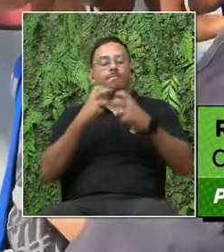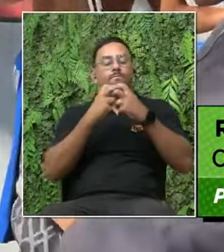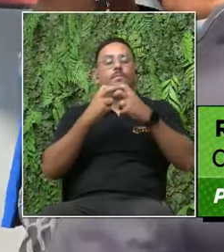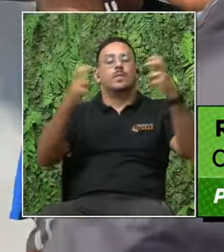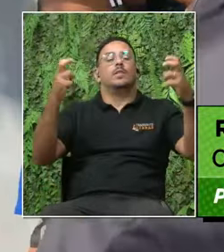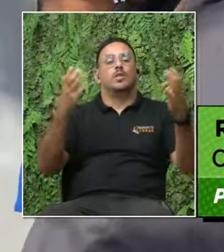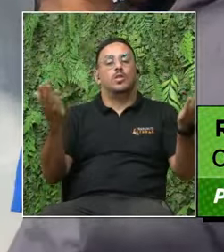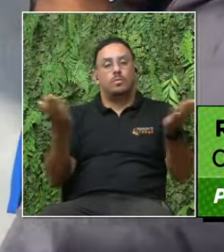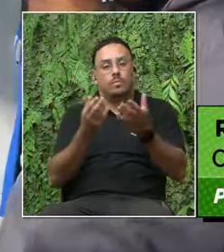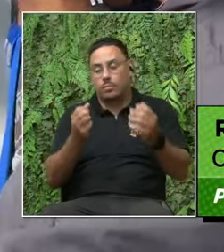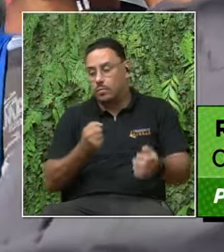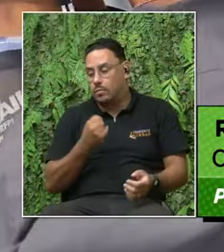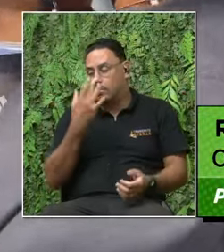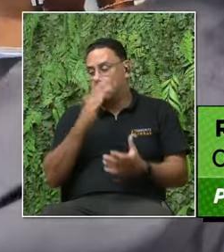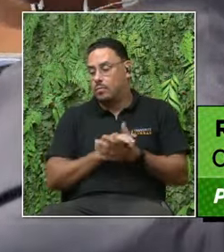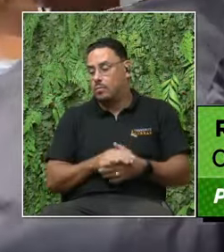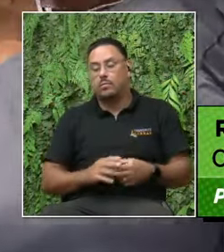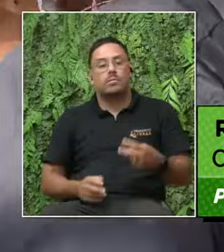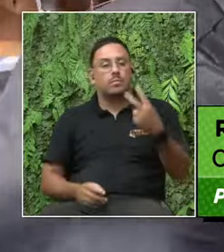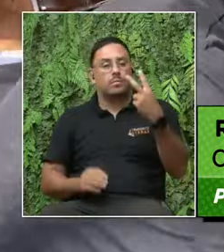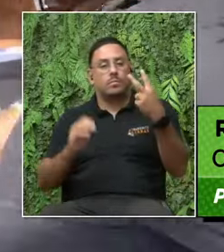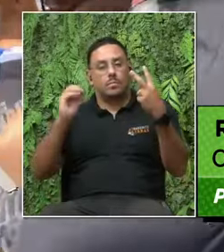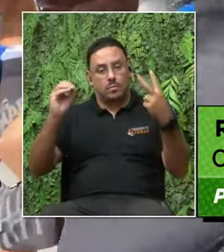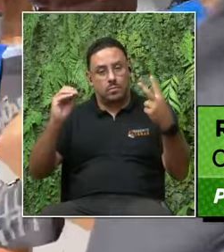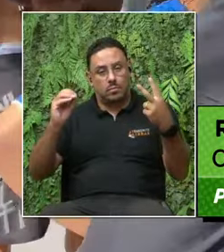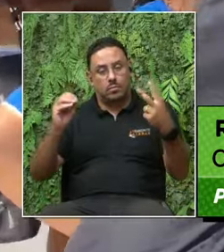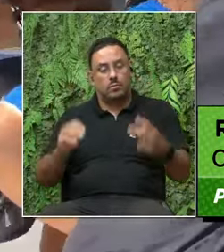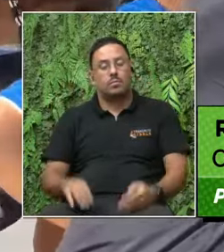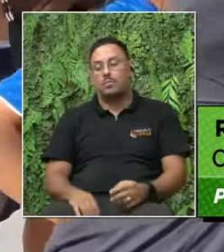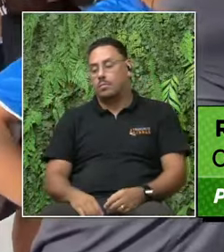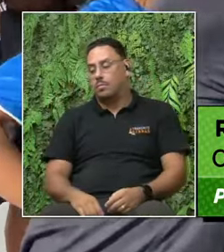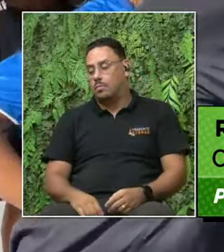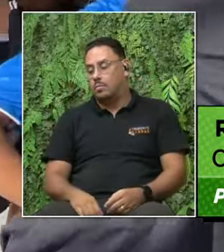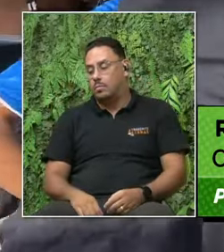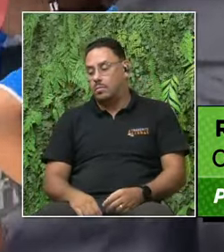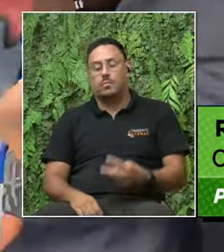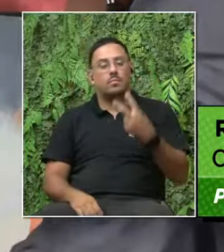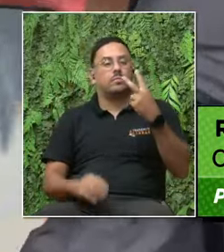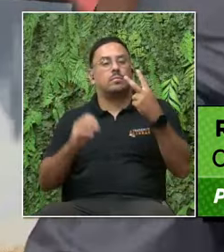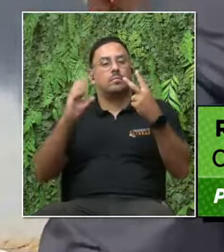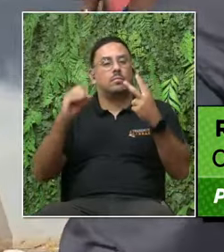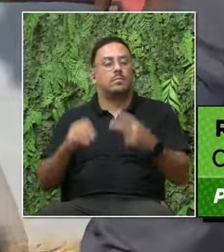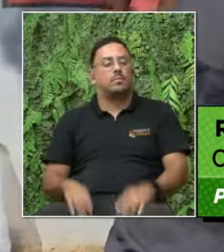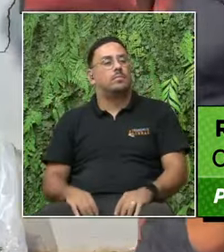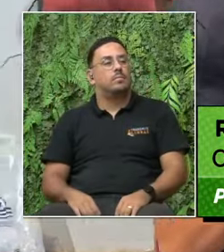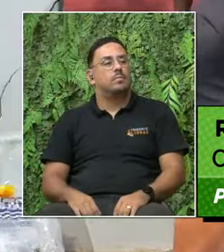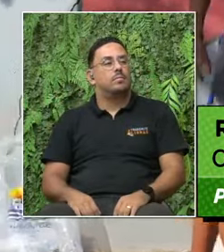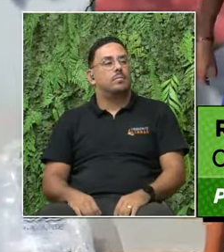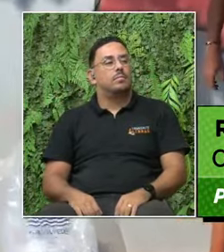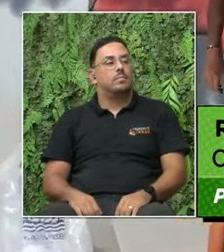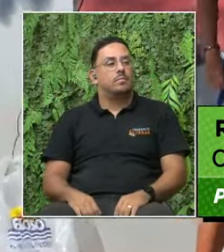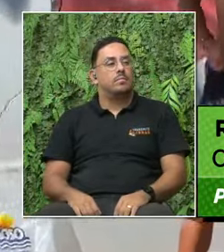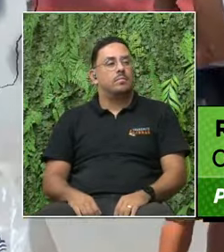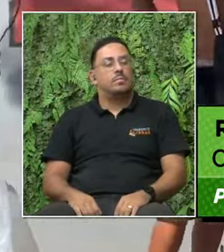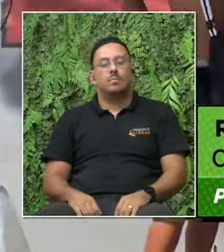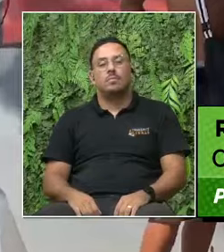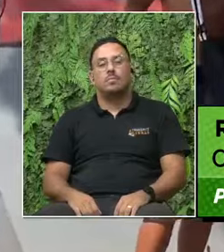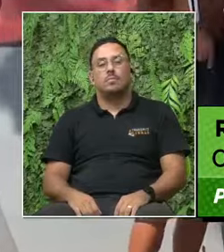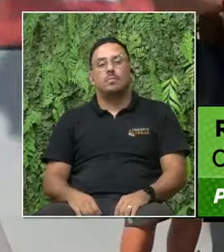voz e o placar de hojeo é do a z lá vai láo é Pavilhão